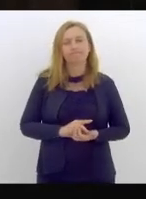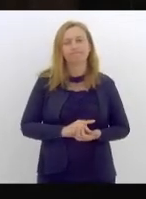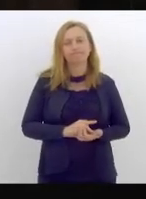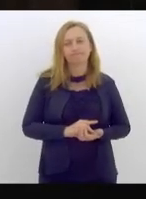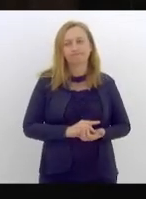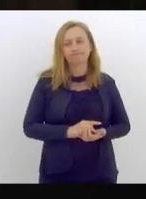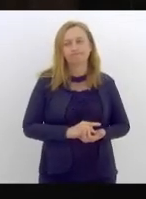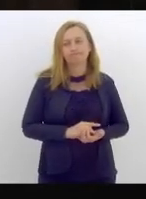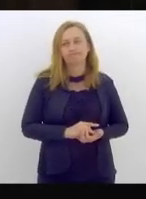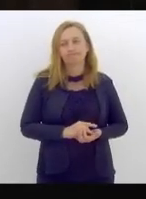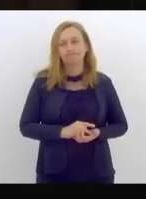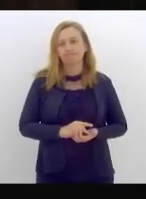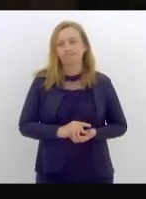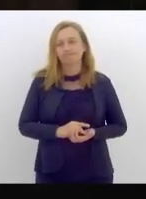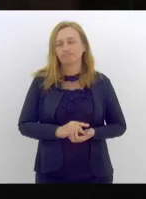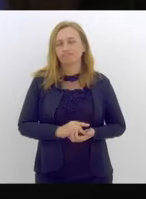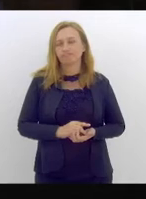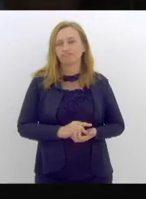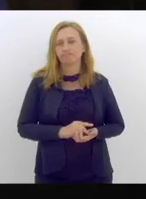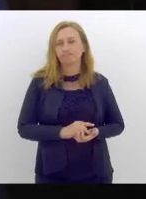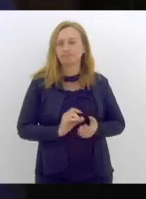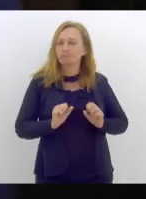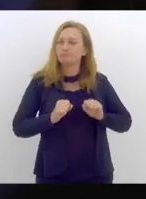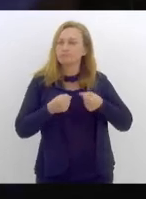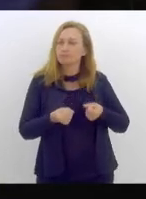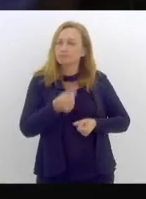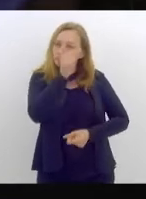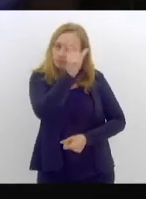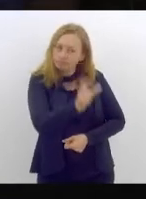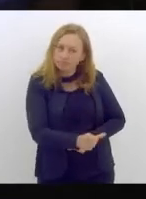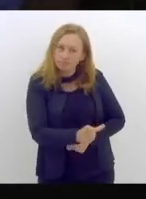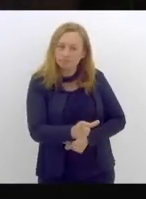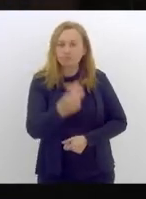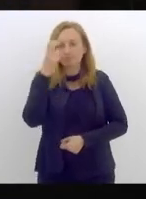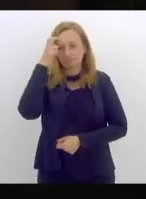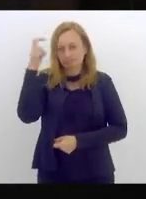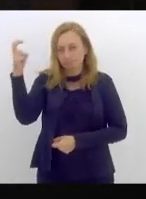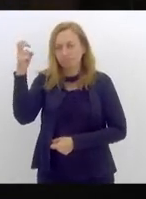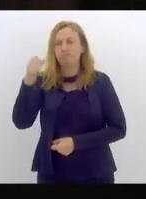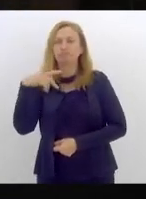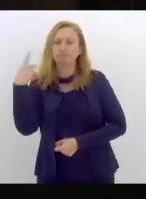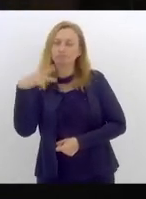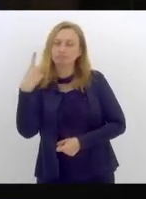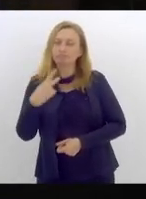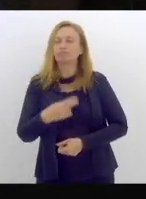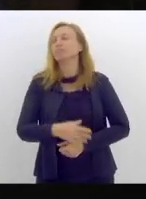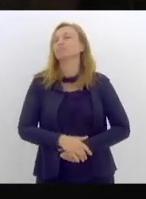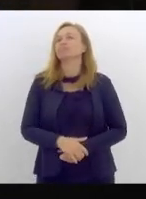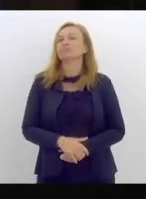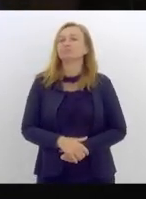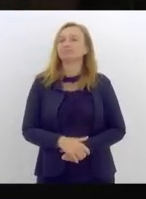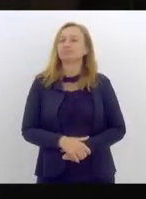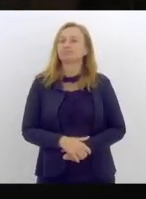teve a disposição como intelectual como político como